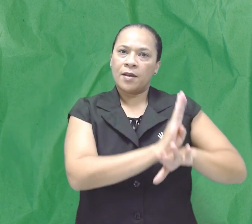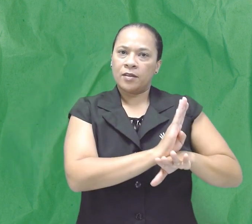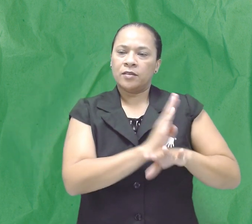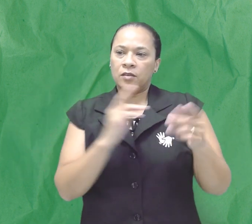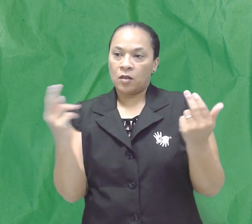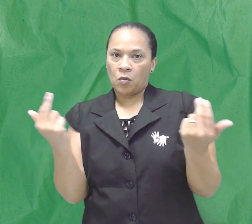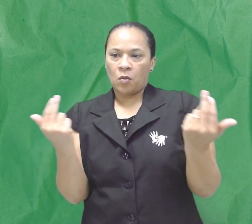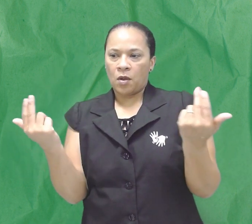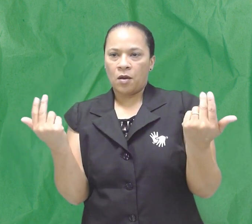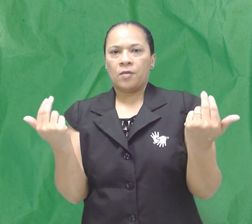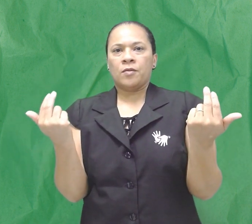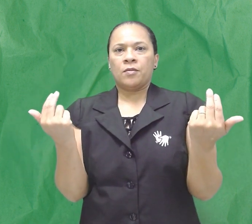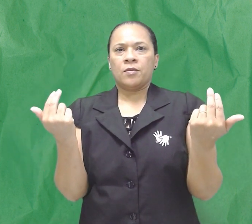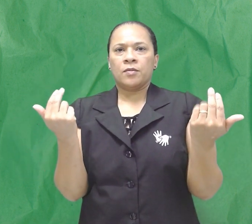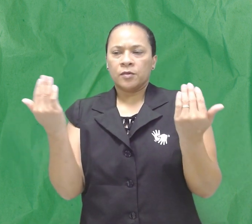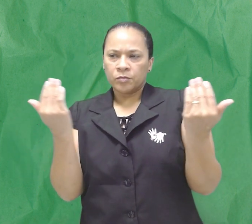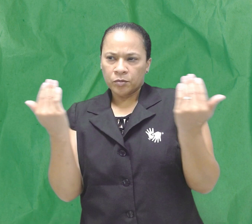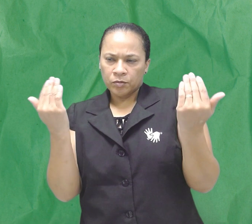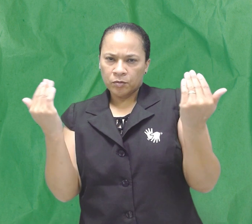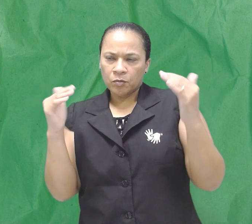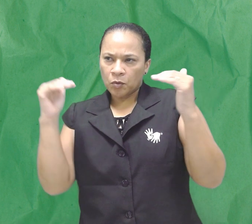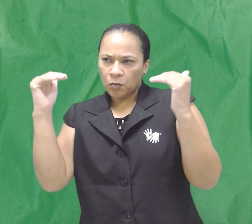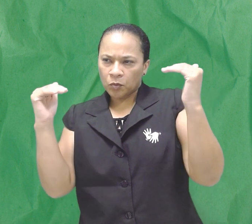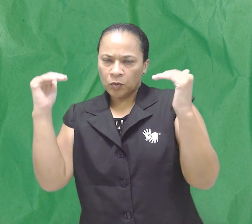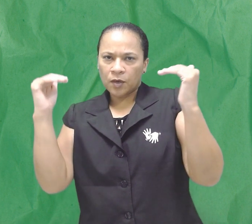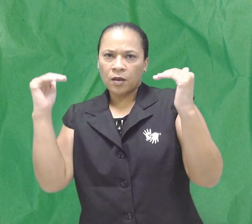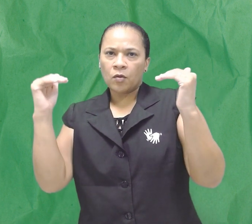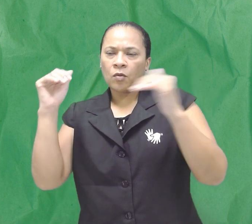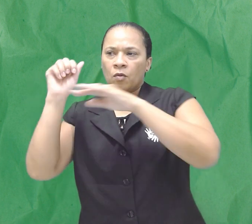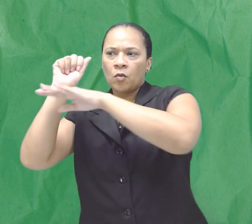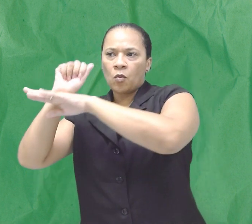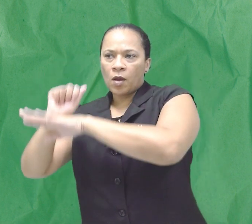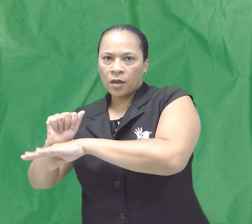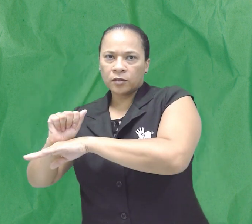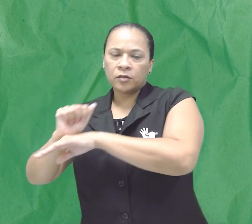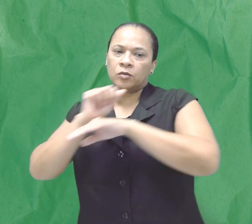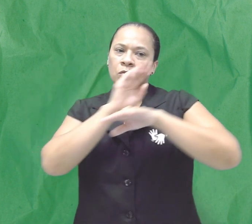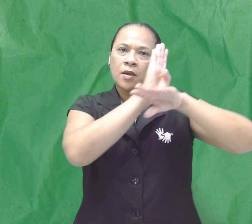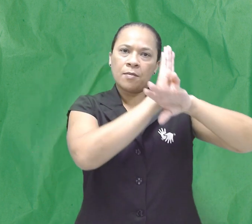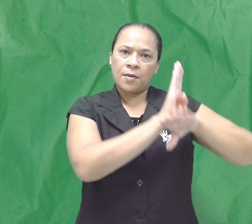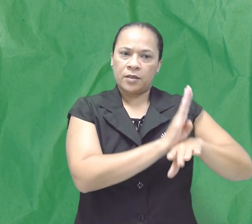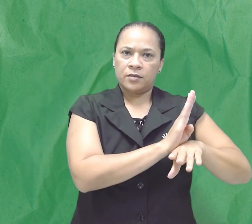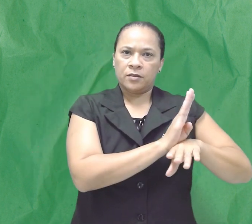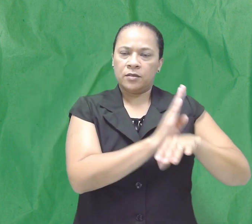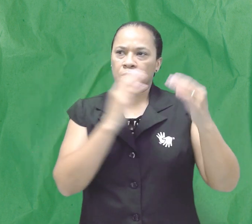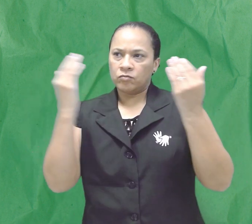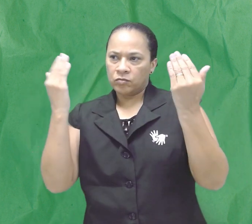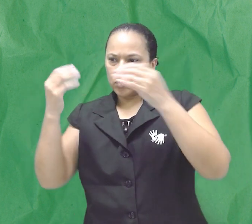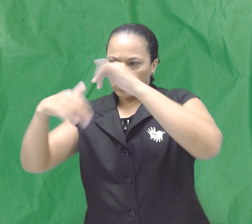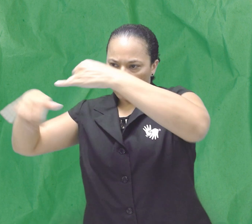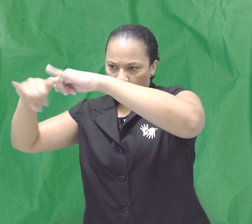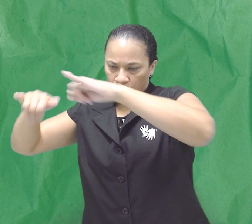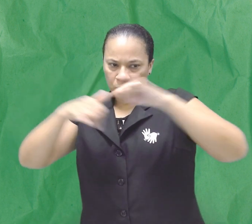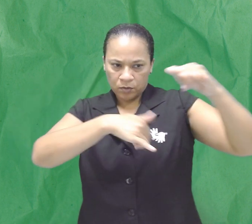né? E a partir dessa proporção estequiométrica entre um ácido e uma base, né, que é obtida a partir da